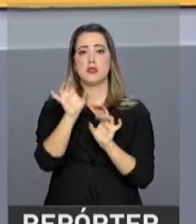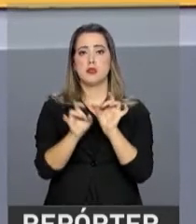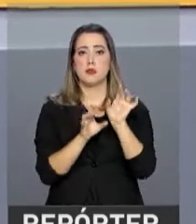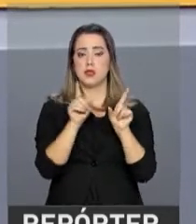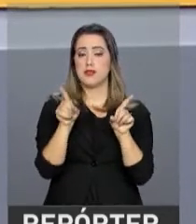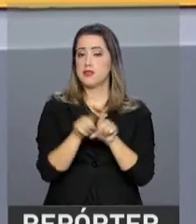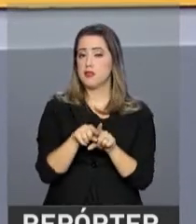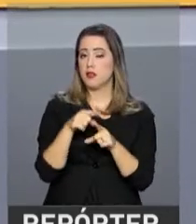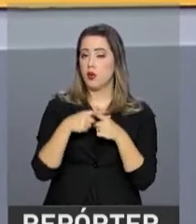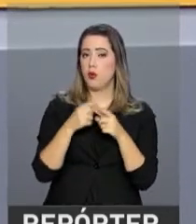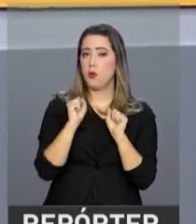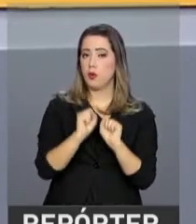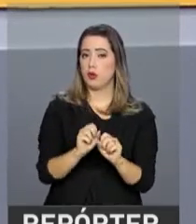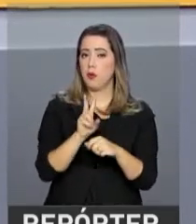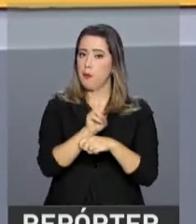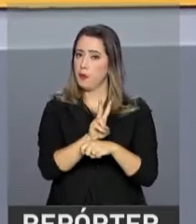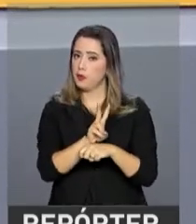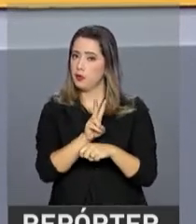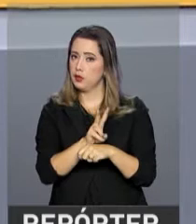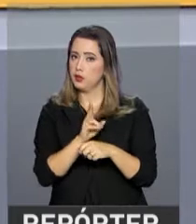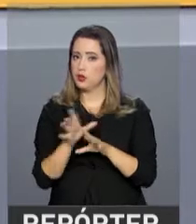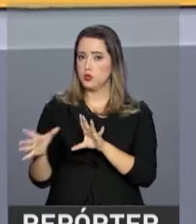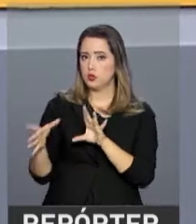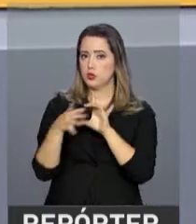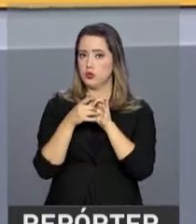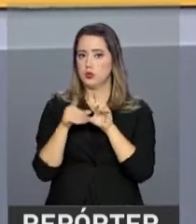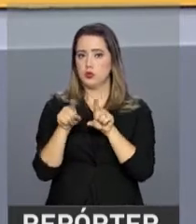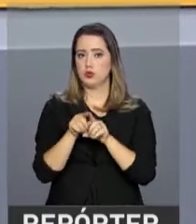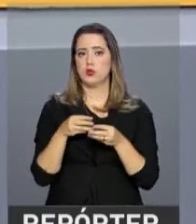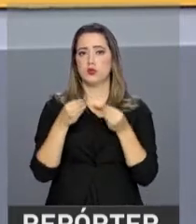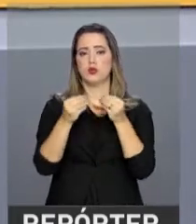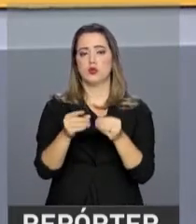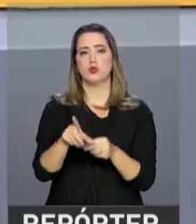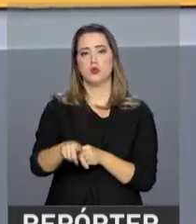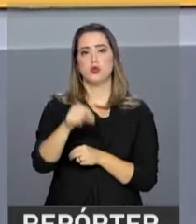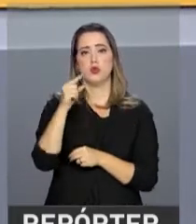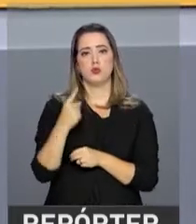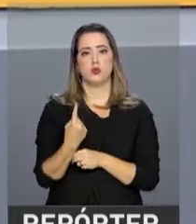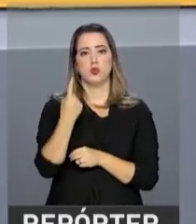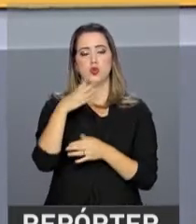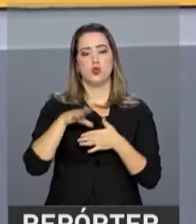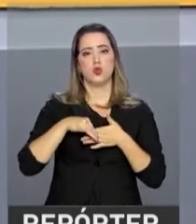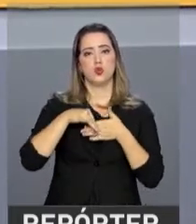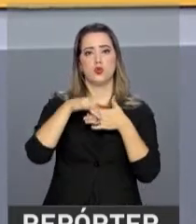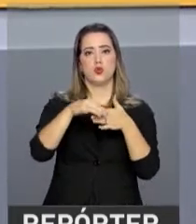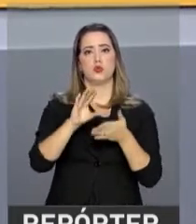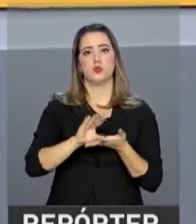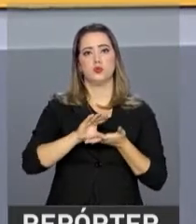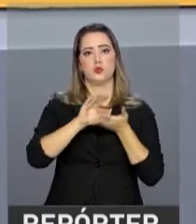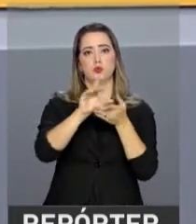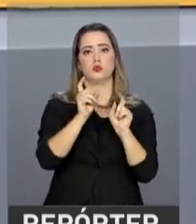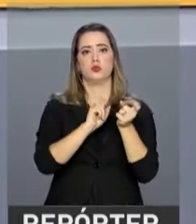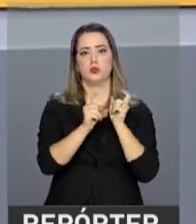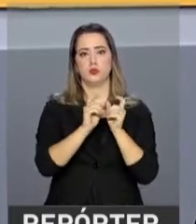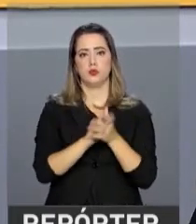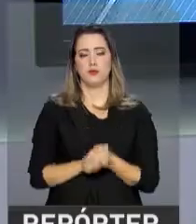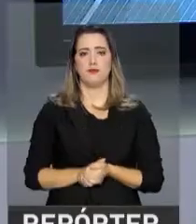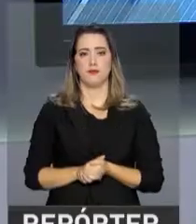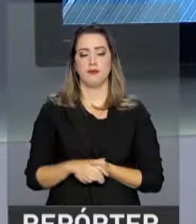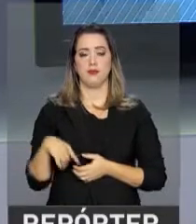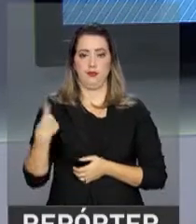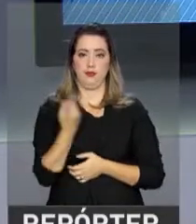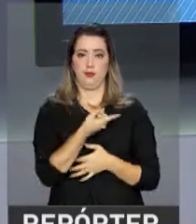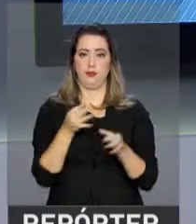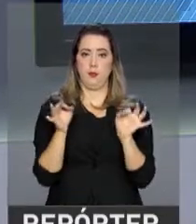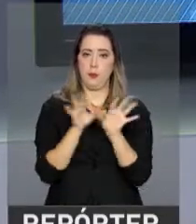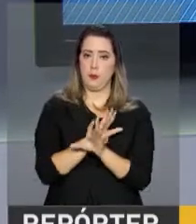entre outros poderes, protege o modelo de corporação e garante a indicação de um membro do Conselho de Administração. E